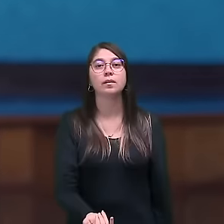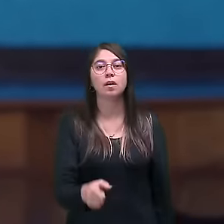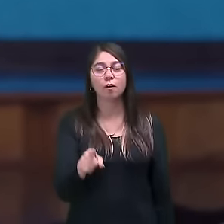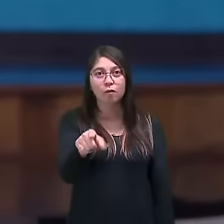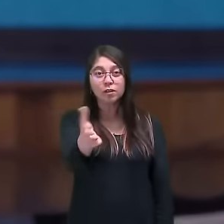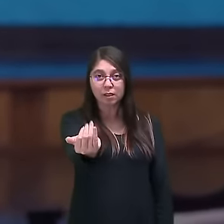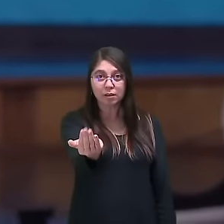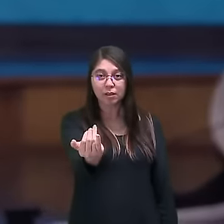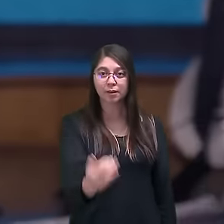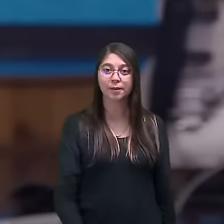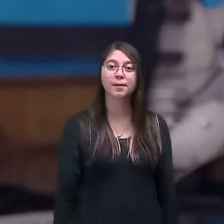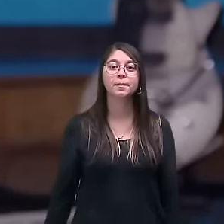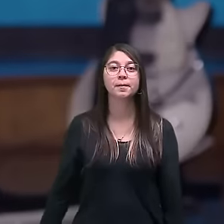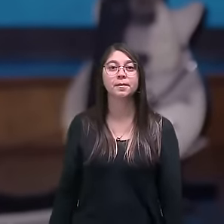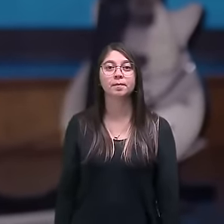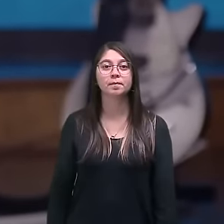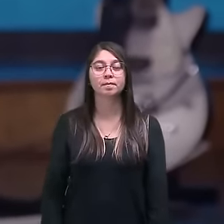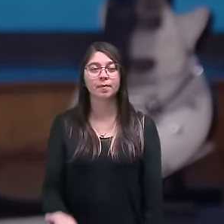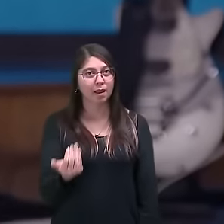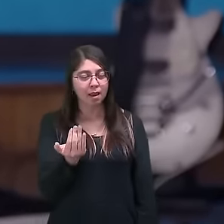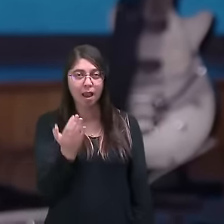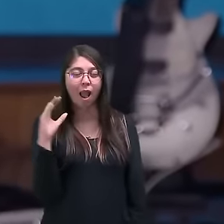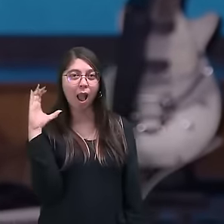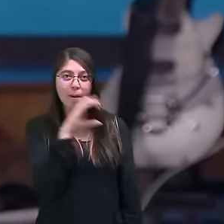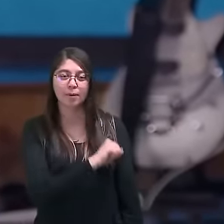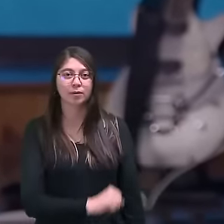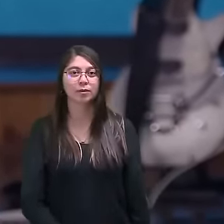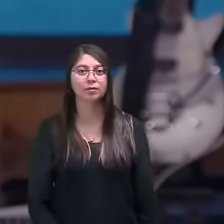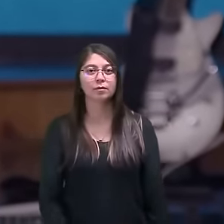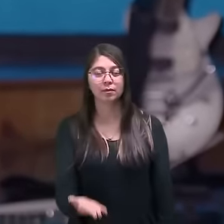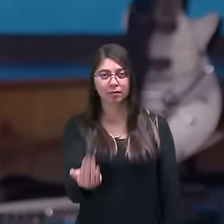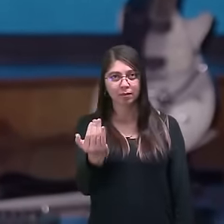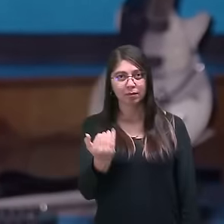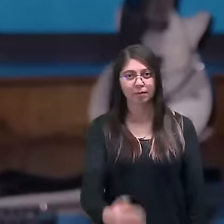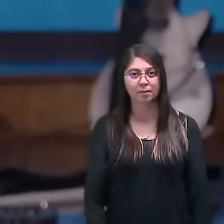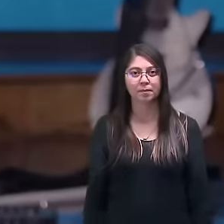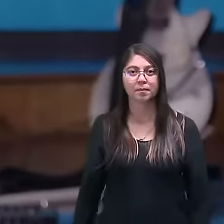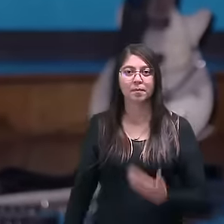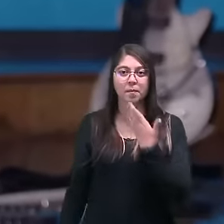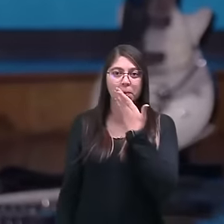llorando enfrente. Rápido. Alguien me ayuda que él no va a ficar en pie.